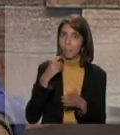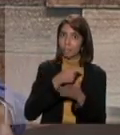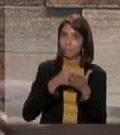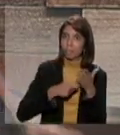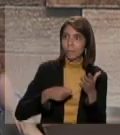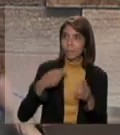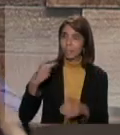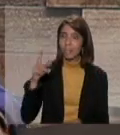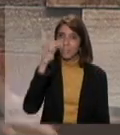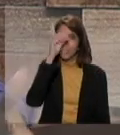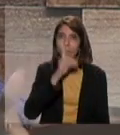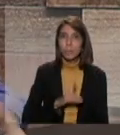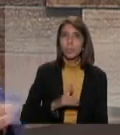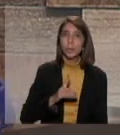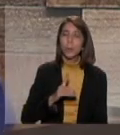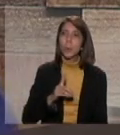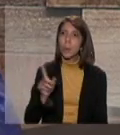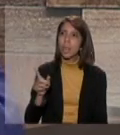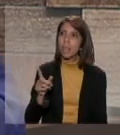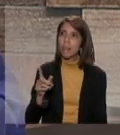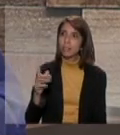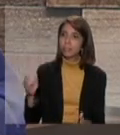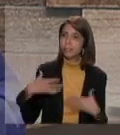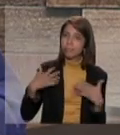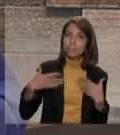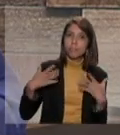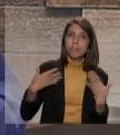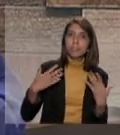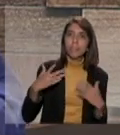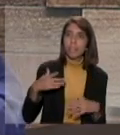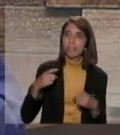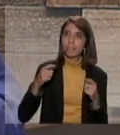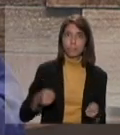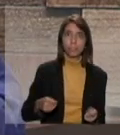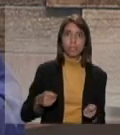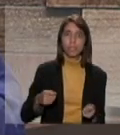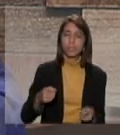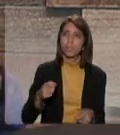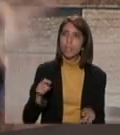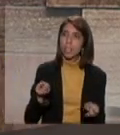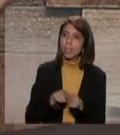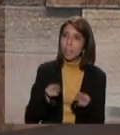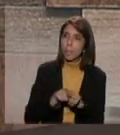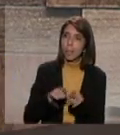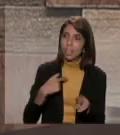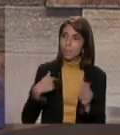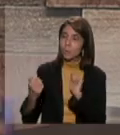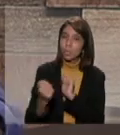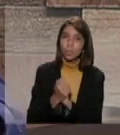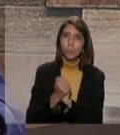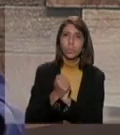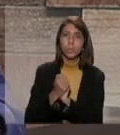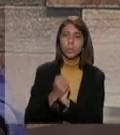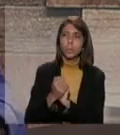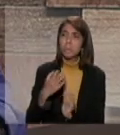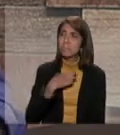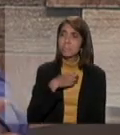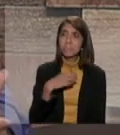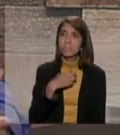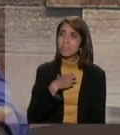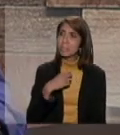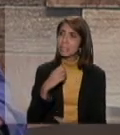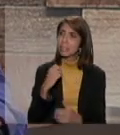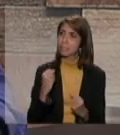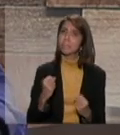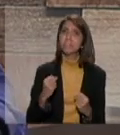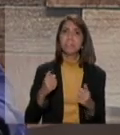você, e ele que dirigia, e ele que, entendeu? Que eu falei, era o Henrique Martins que dirigia também, mas era o Abujamra que estava ali junto e tal. Eu me sentia